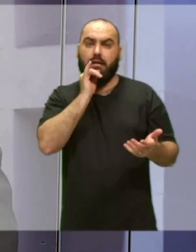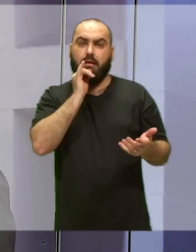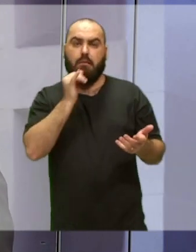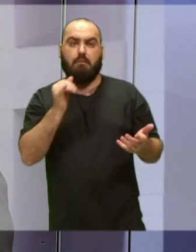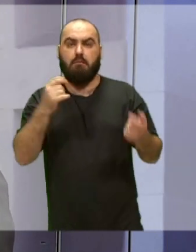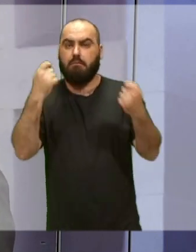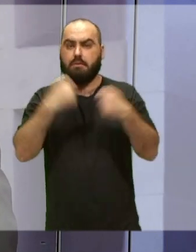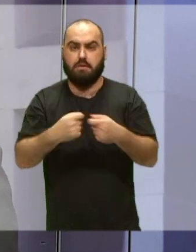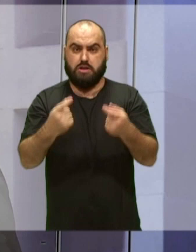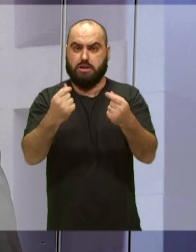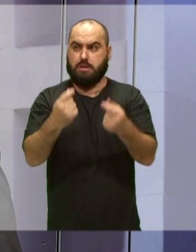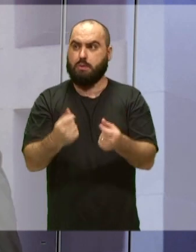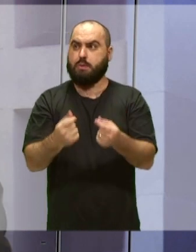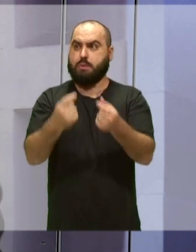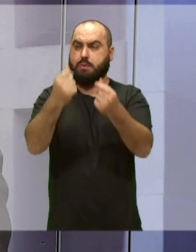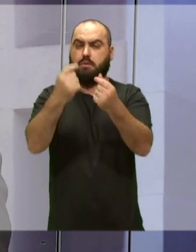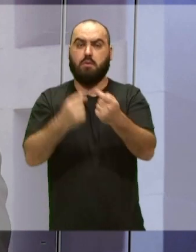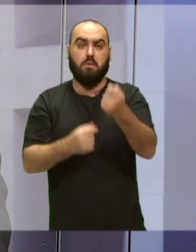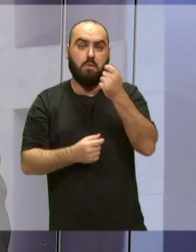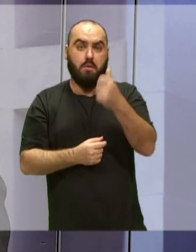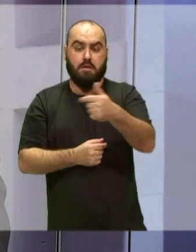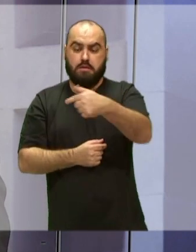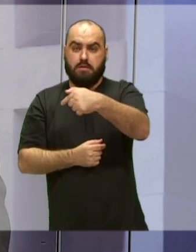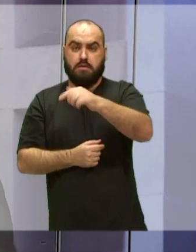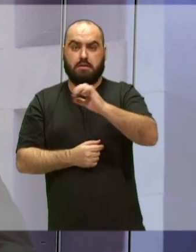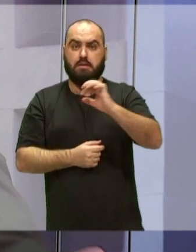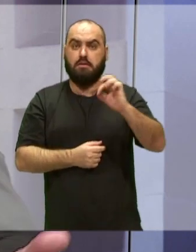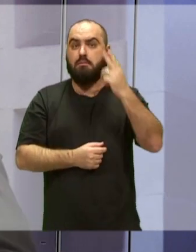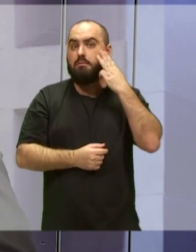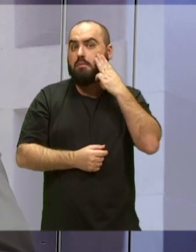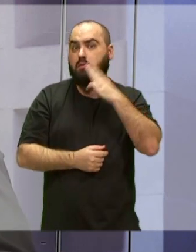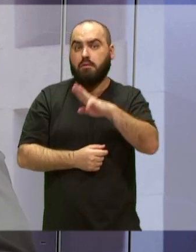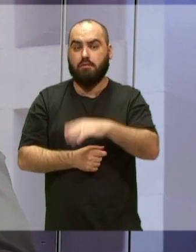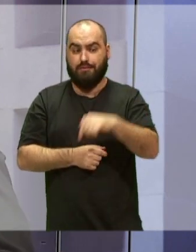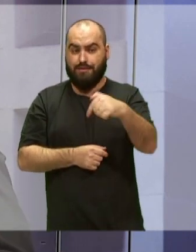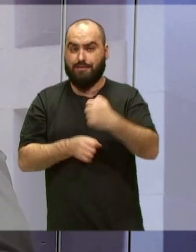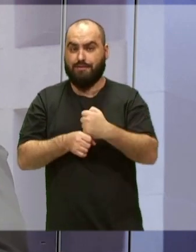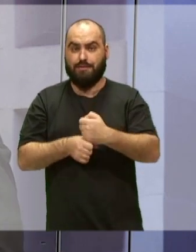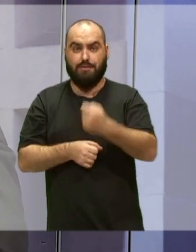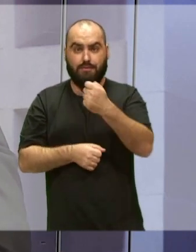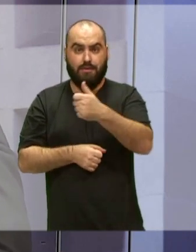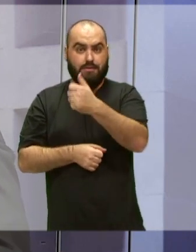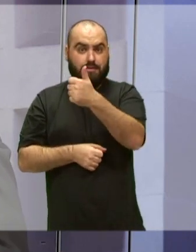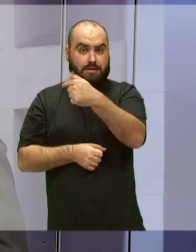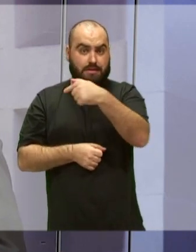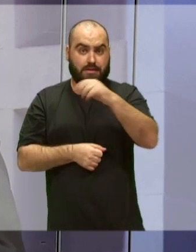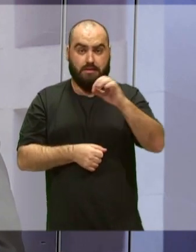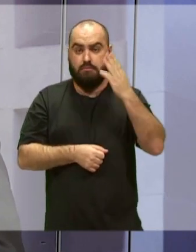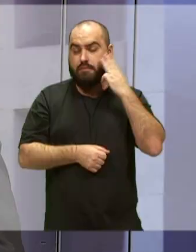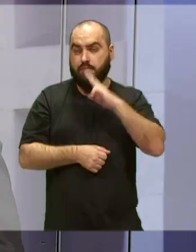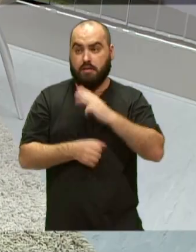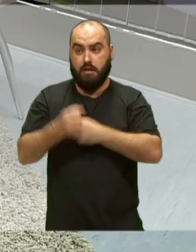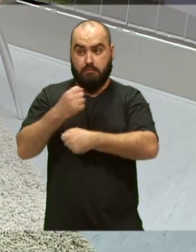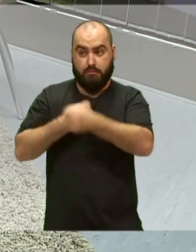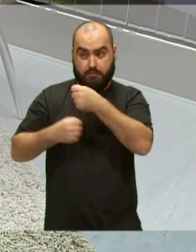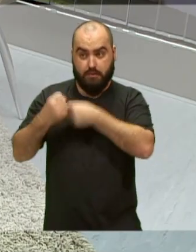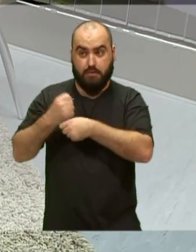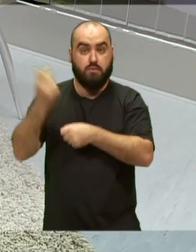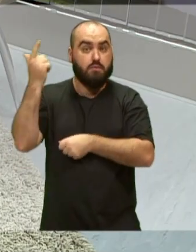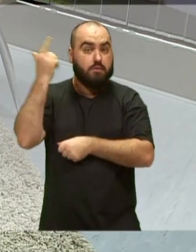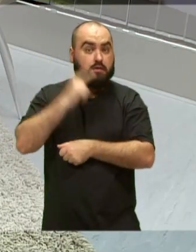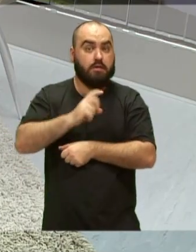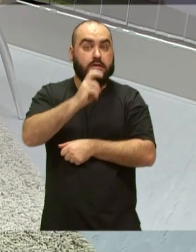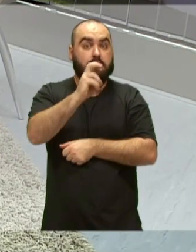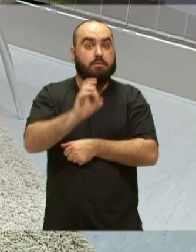uma gordura tão grande são quase 700 milhões esse ano é quase 700 milhões ano o ano passado eu consegui transformar para